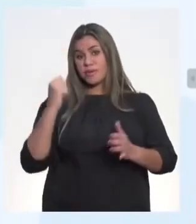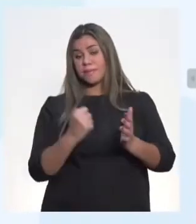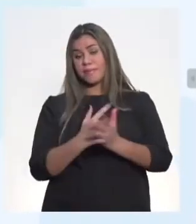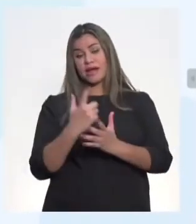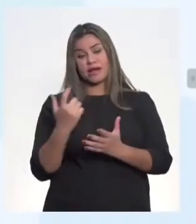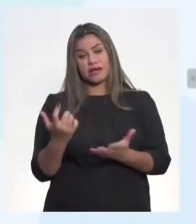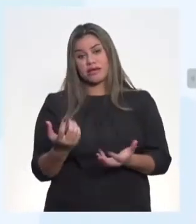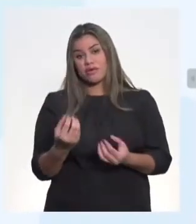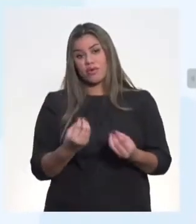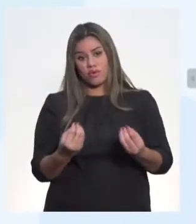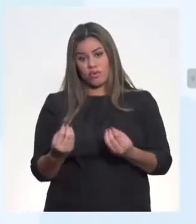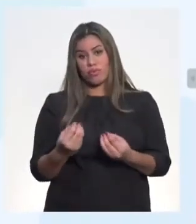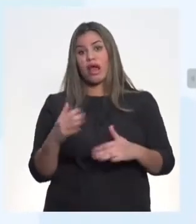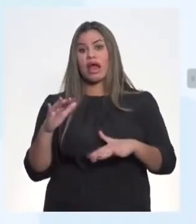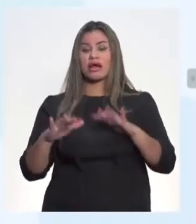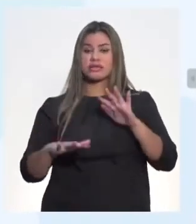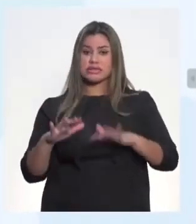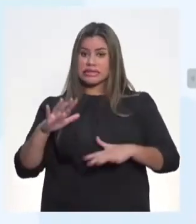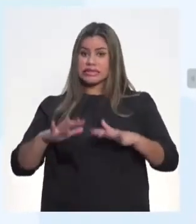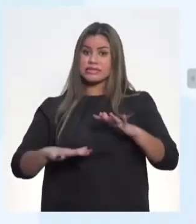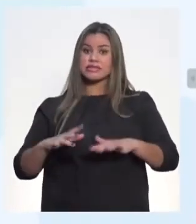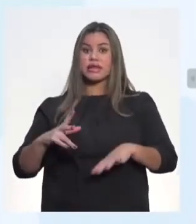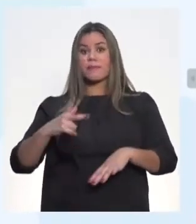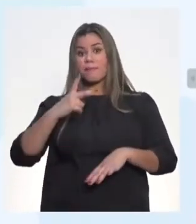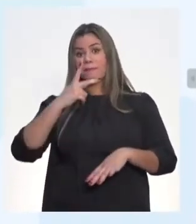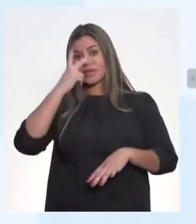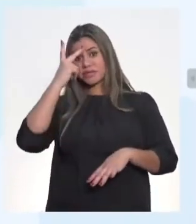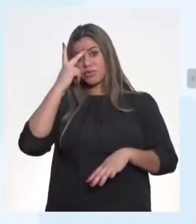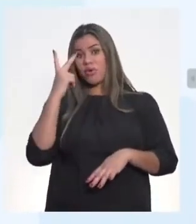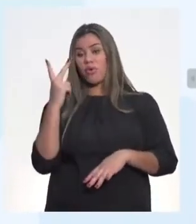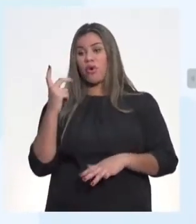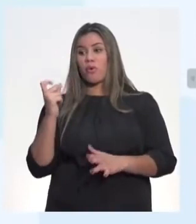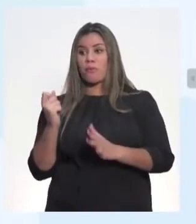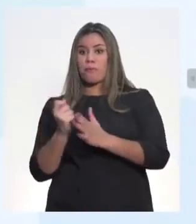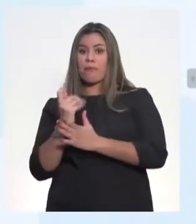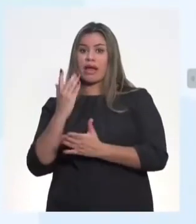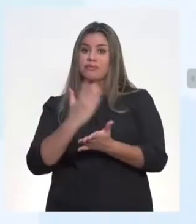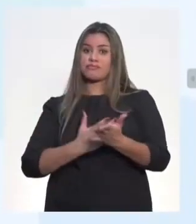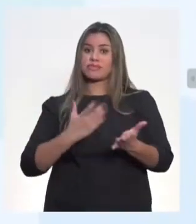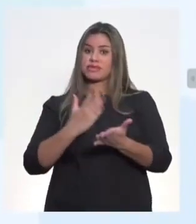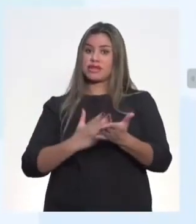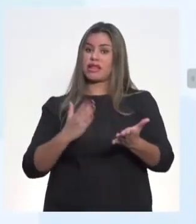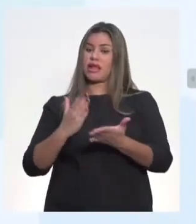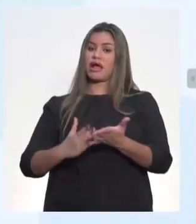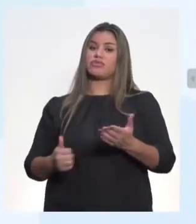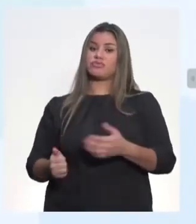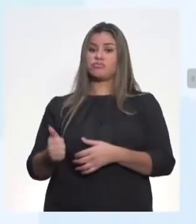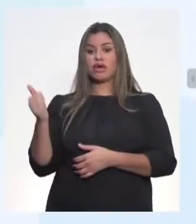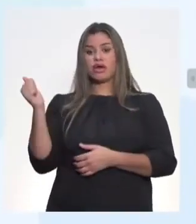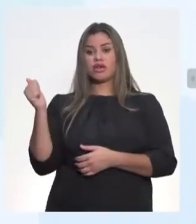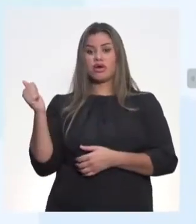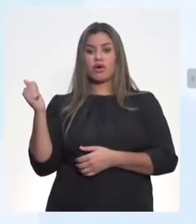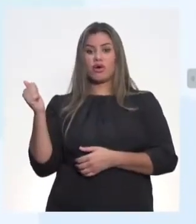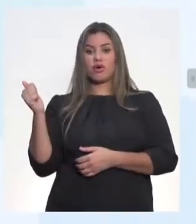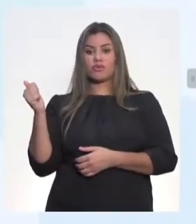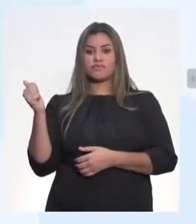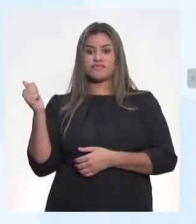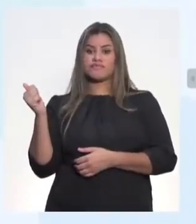para a pessoa é melhor ficar um tempo a mais pagando para ter aquele aparelho, né? Do